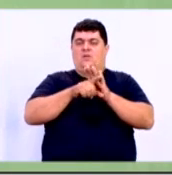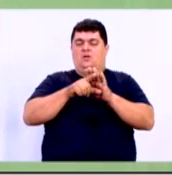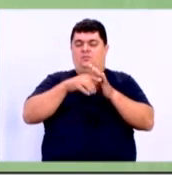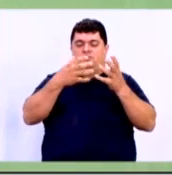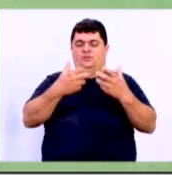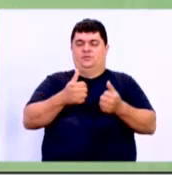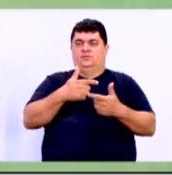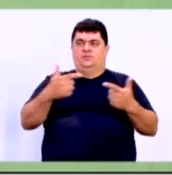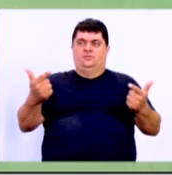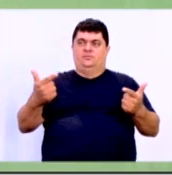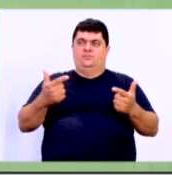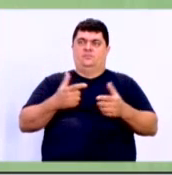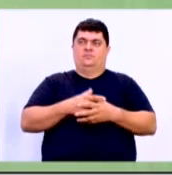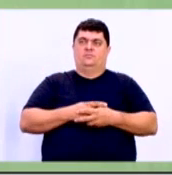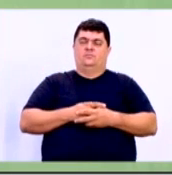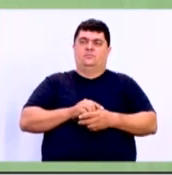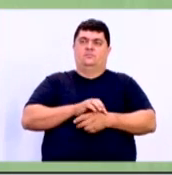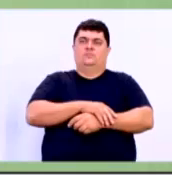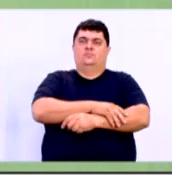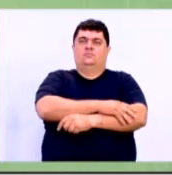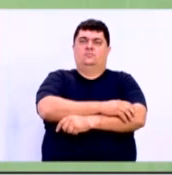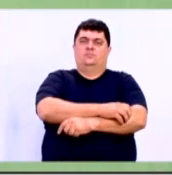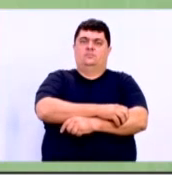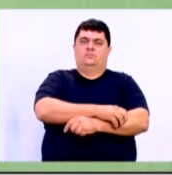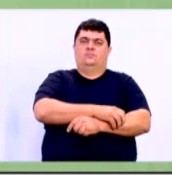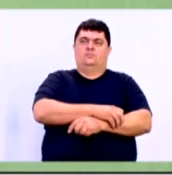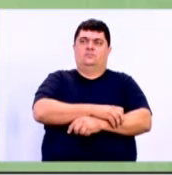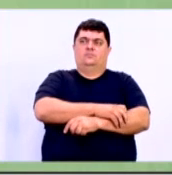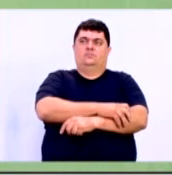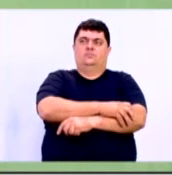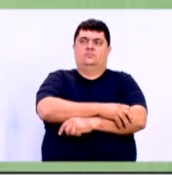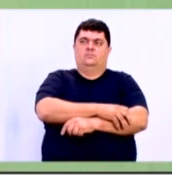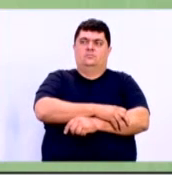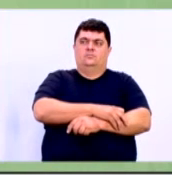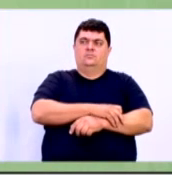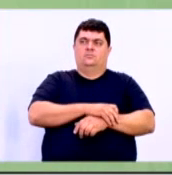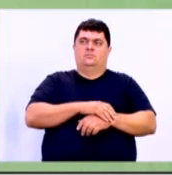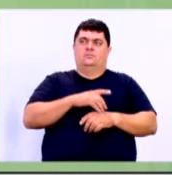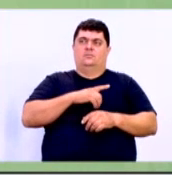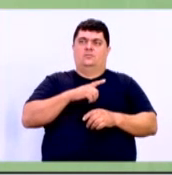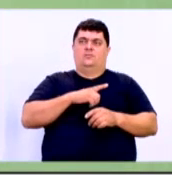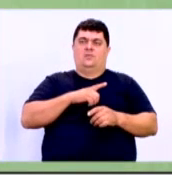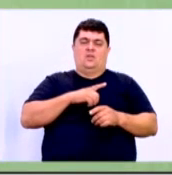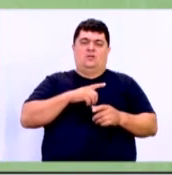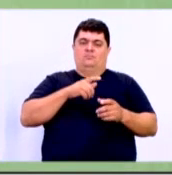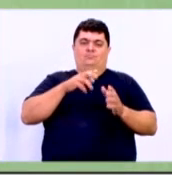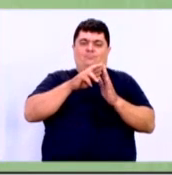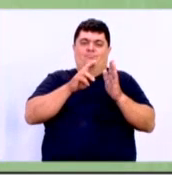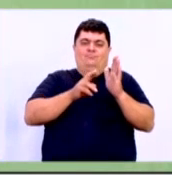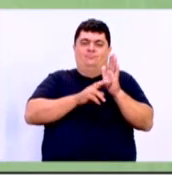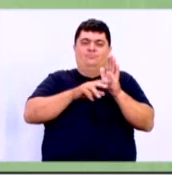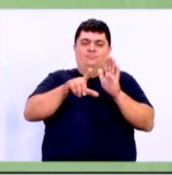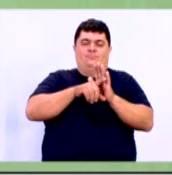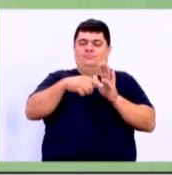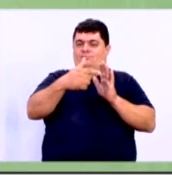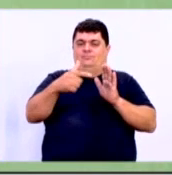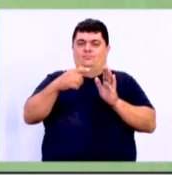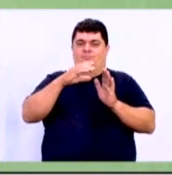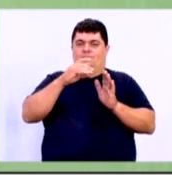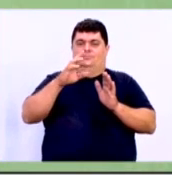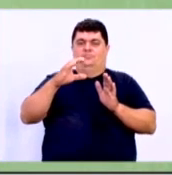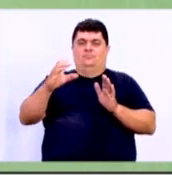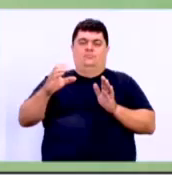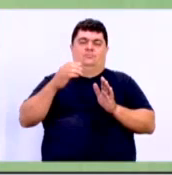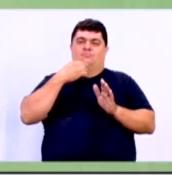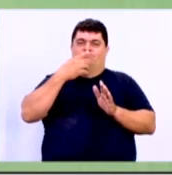estoque. Ou seja, o custo ele não é aceito pela legislação. Fere os princípios fundamentais da contabilidade. Professor,